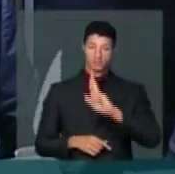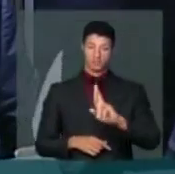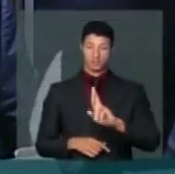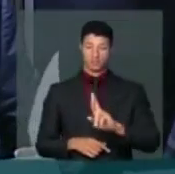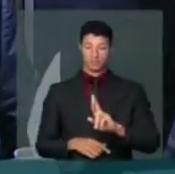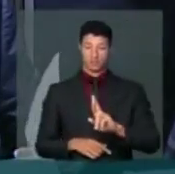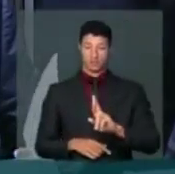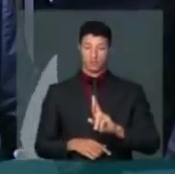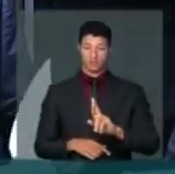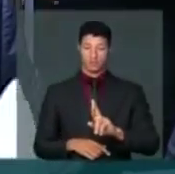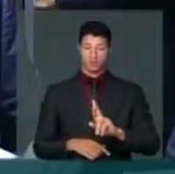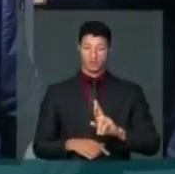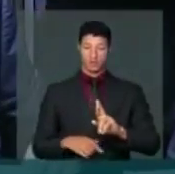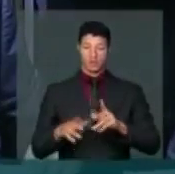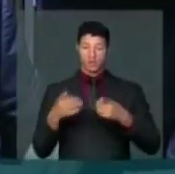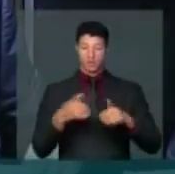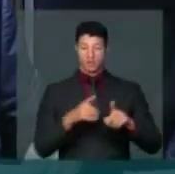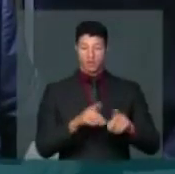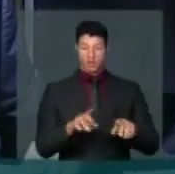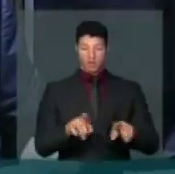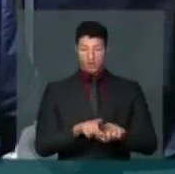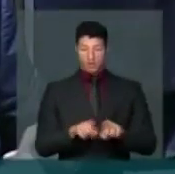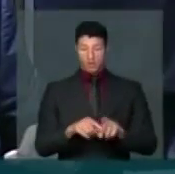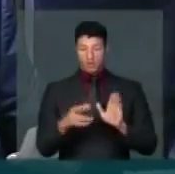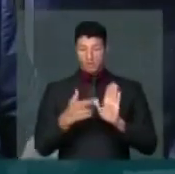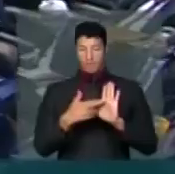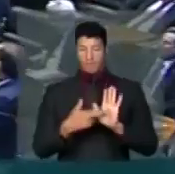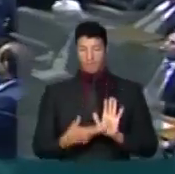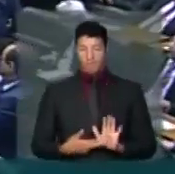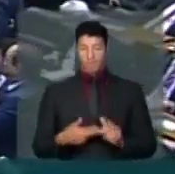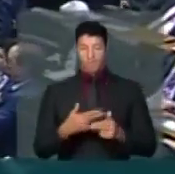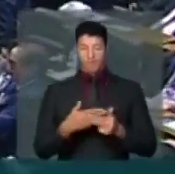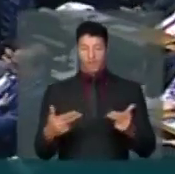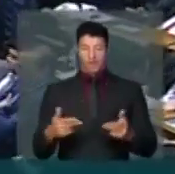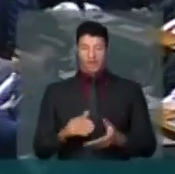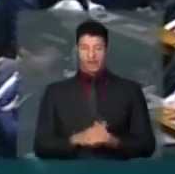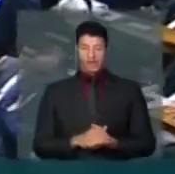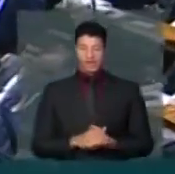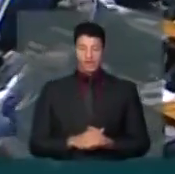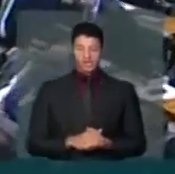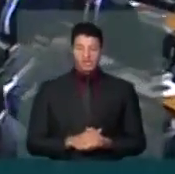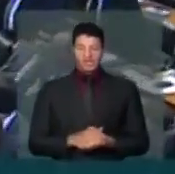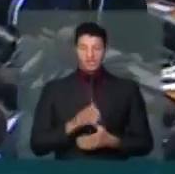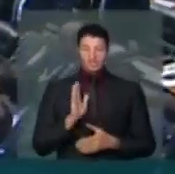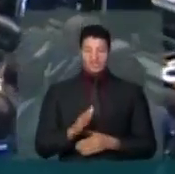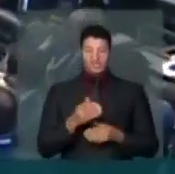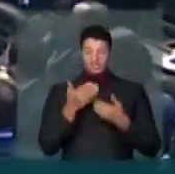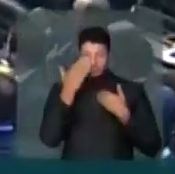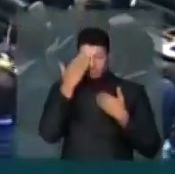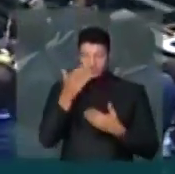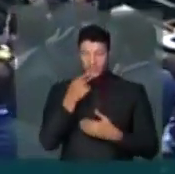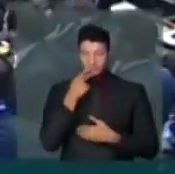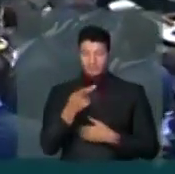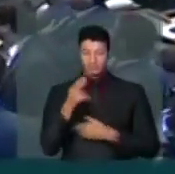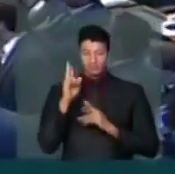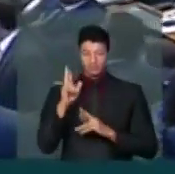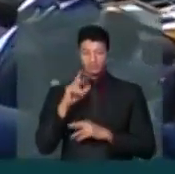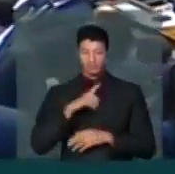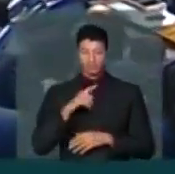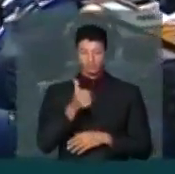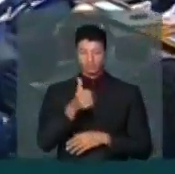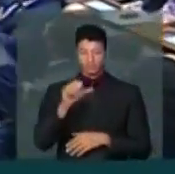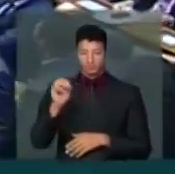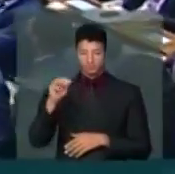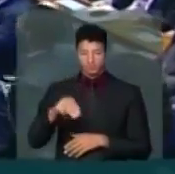responder ao autor do requerimento. Já que as demais palavras são de líderes, ele terá